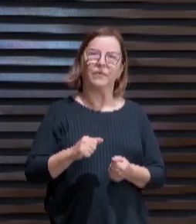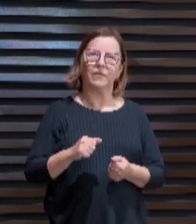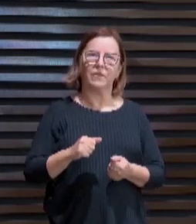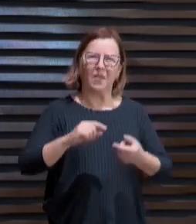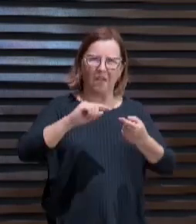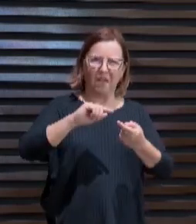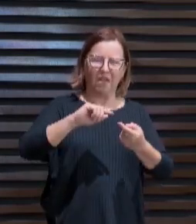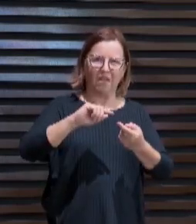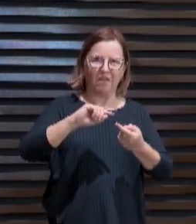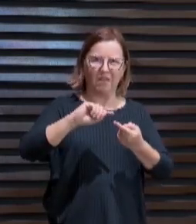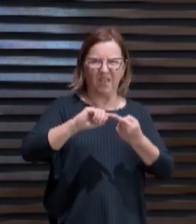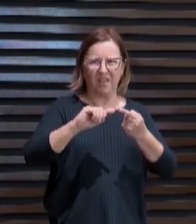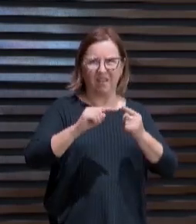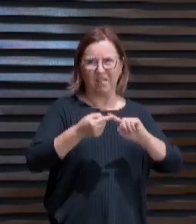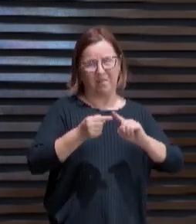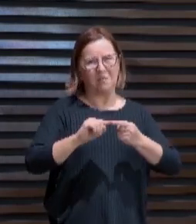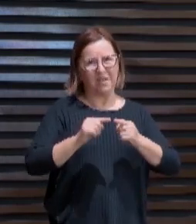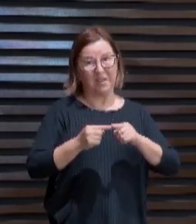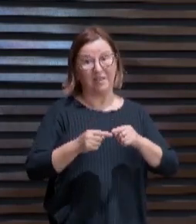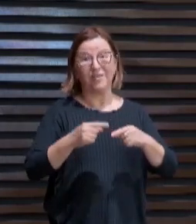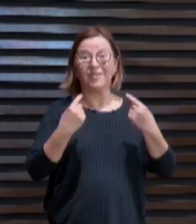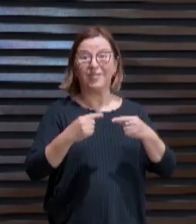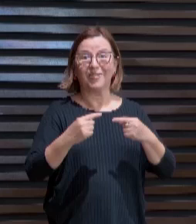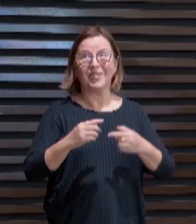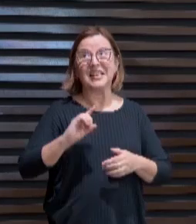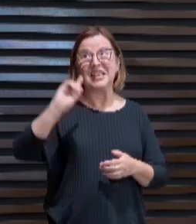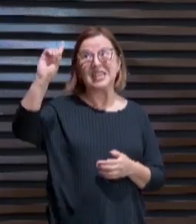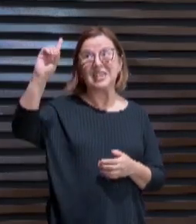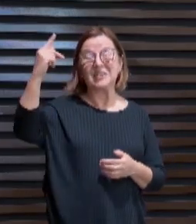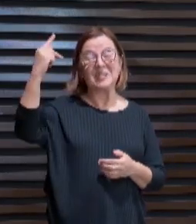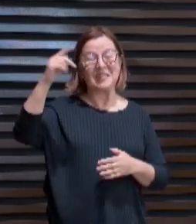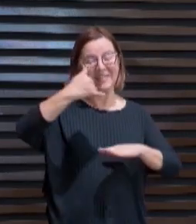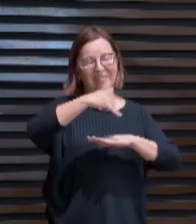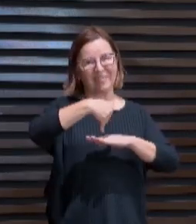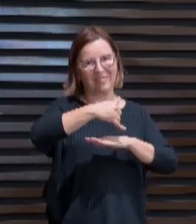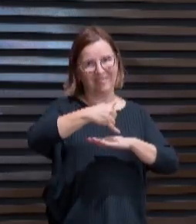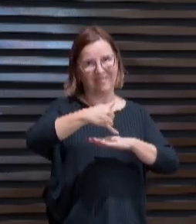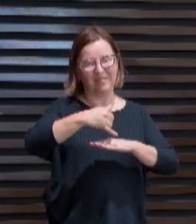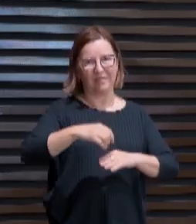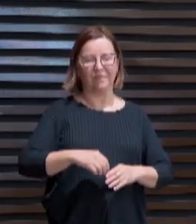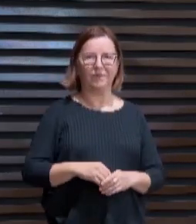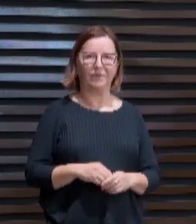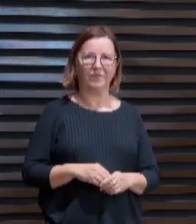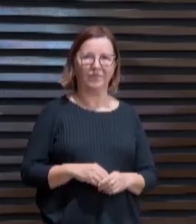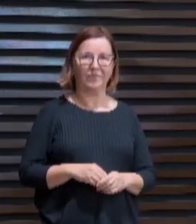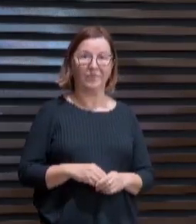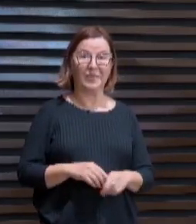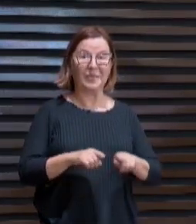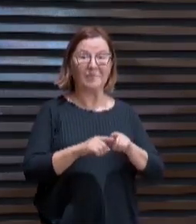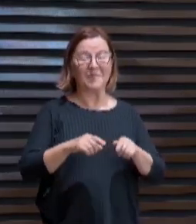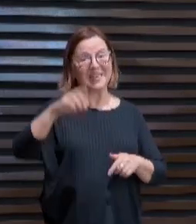contra Deus e o seu ungido. E o que Deus faz? Ele ri-se deles, porque Ele é o